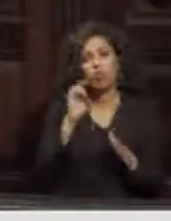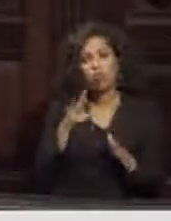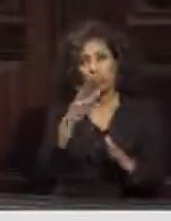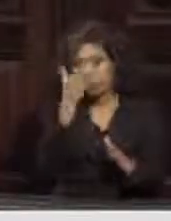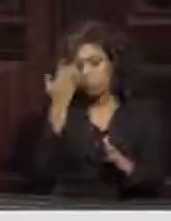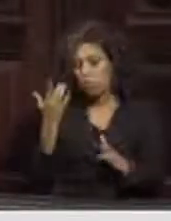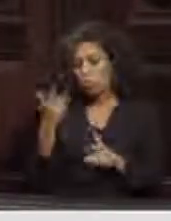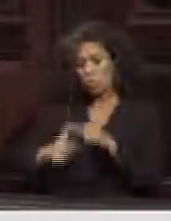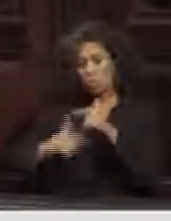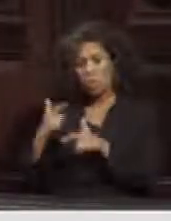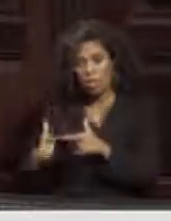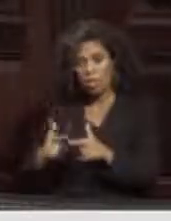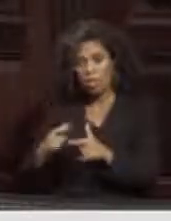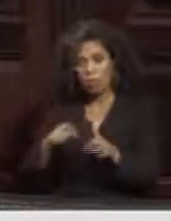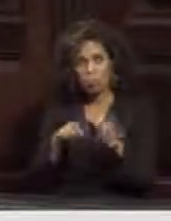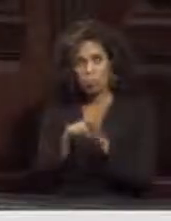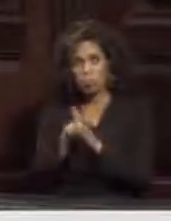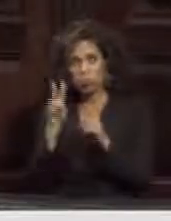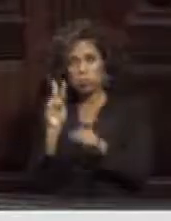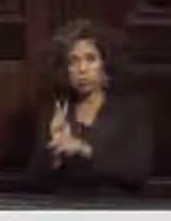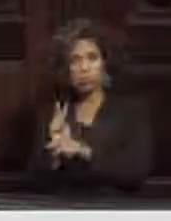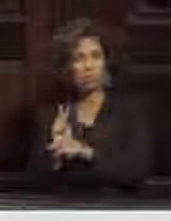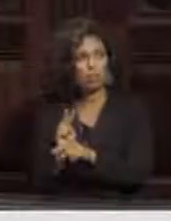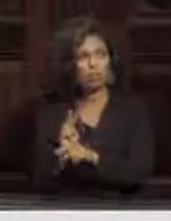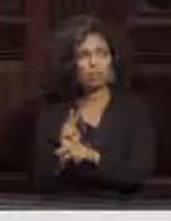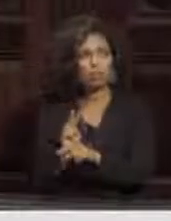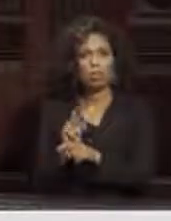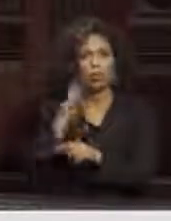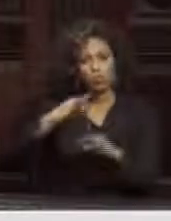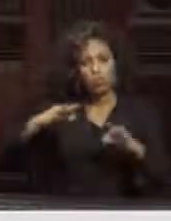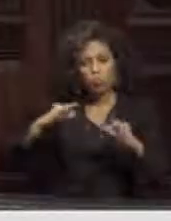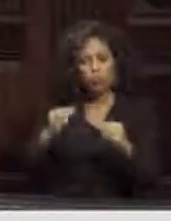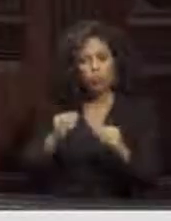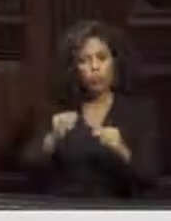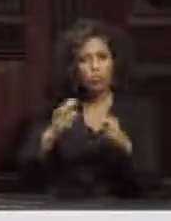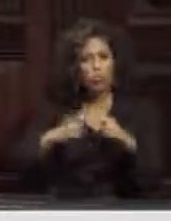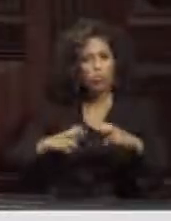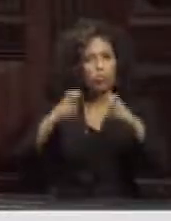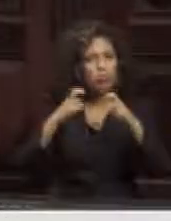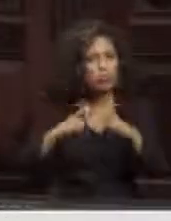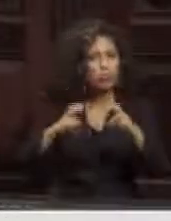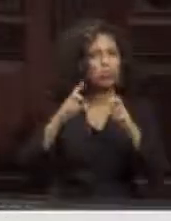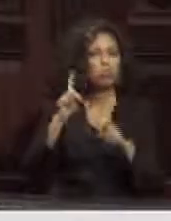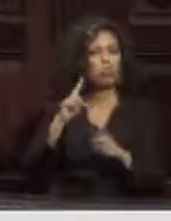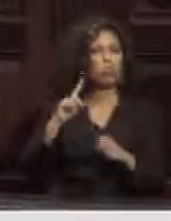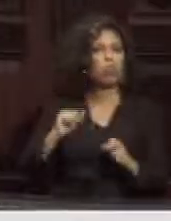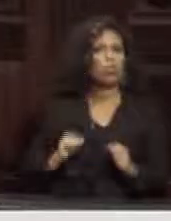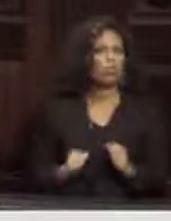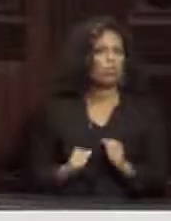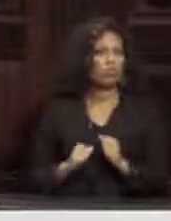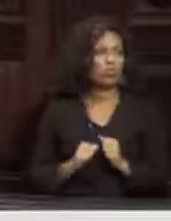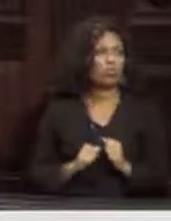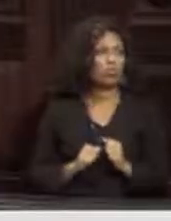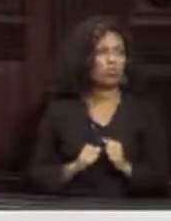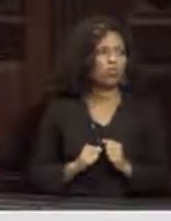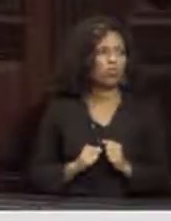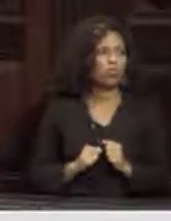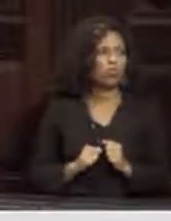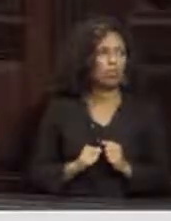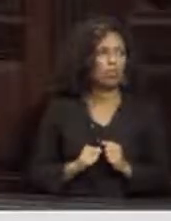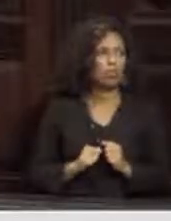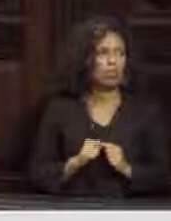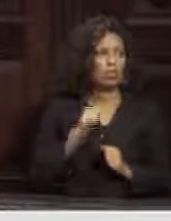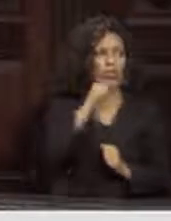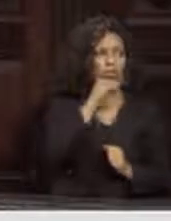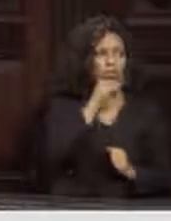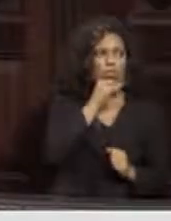E a malha prevista para o metrô está longe de ser concluída. Cadê a